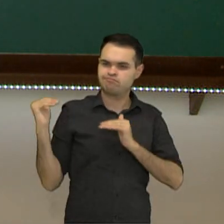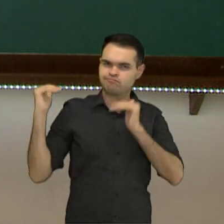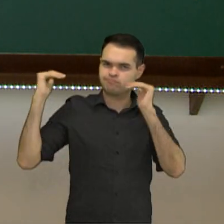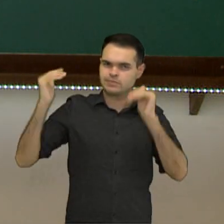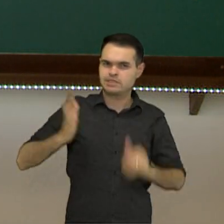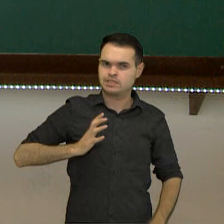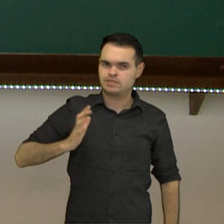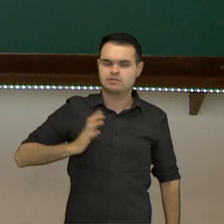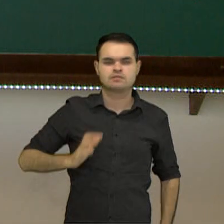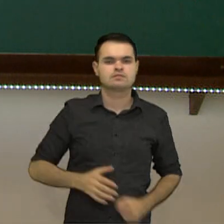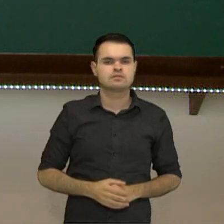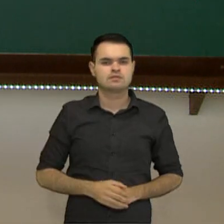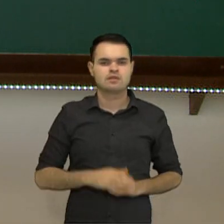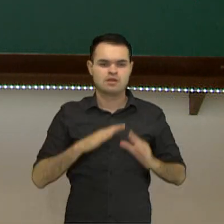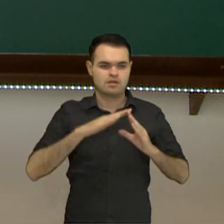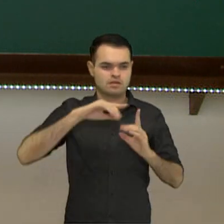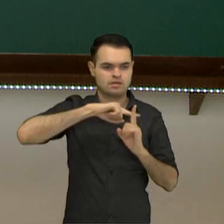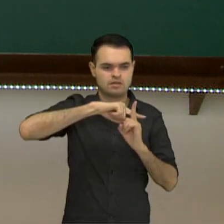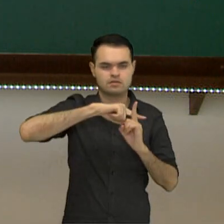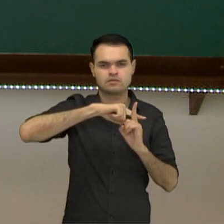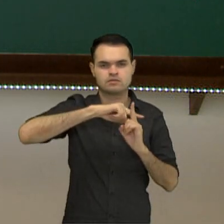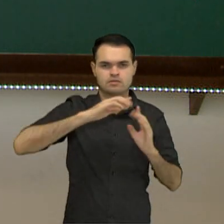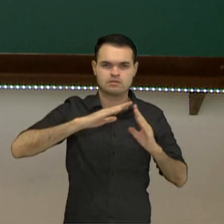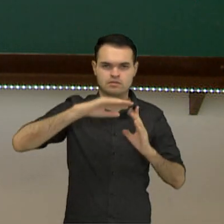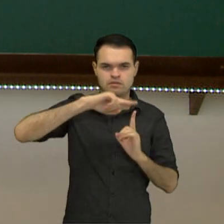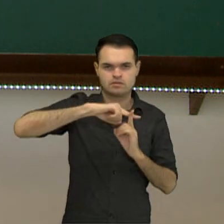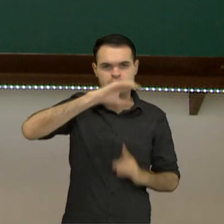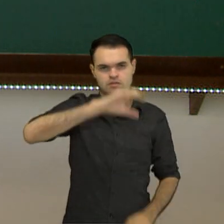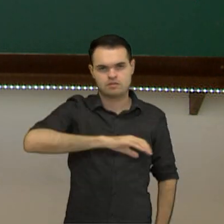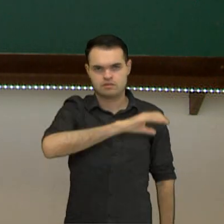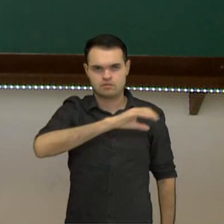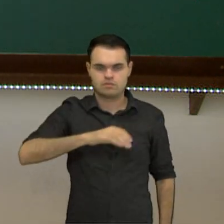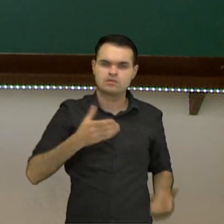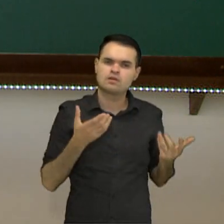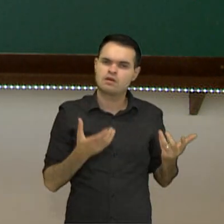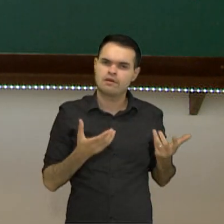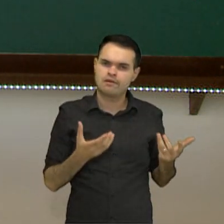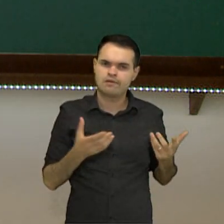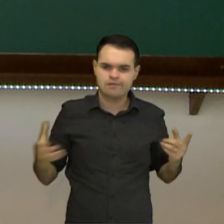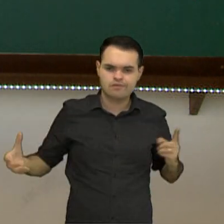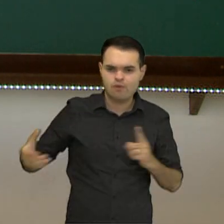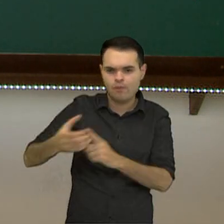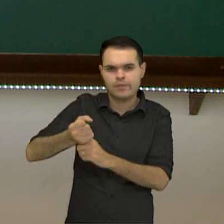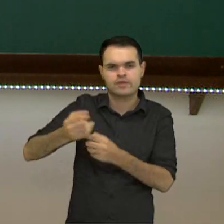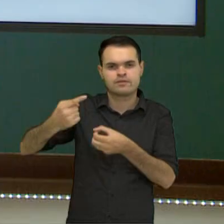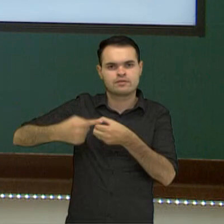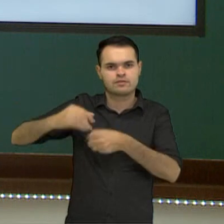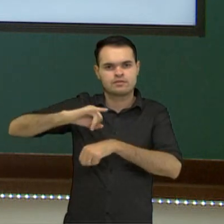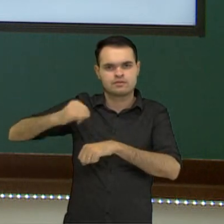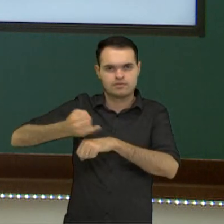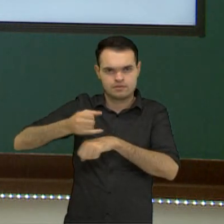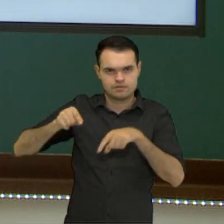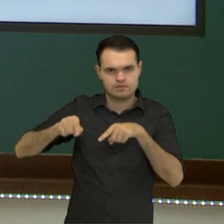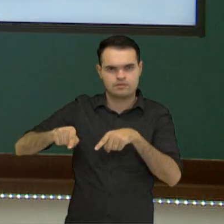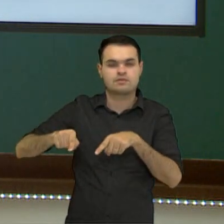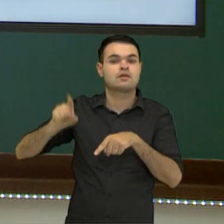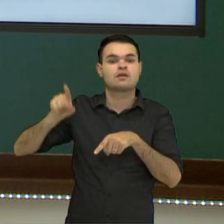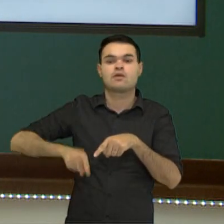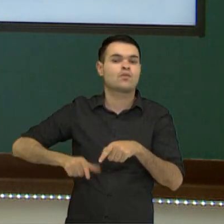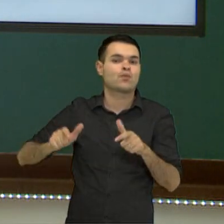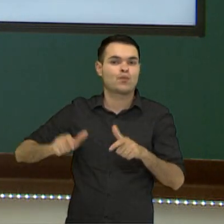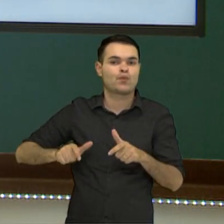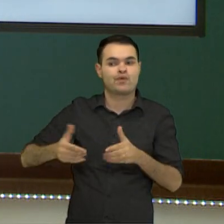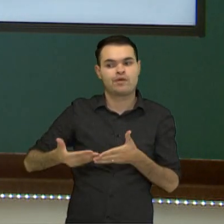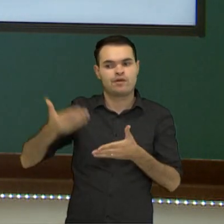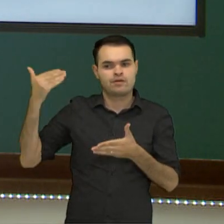enriquecimento. A igreja, então, a igreja católica, ela queria reconquistar o domínio sobre a cidade de Jerusalém, que estava,